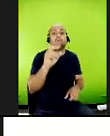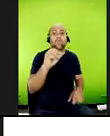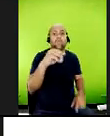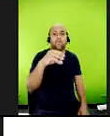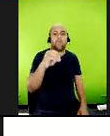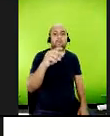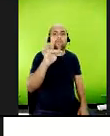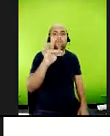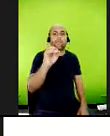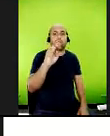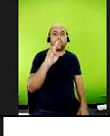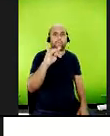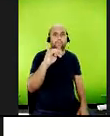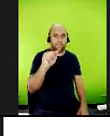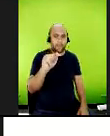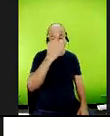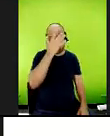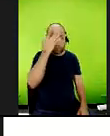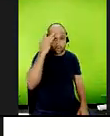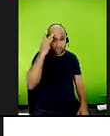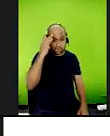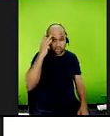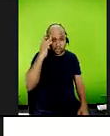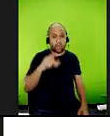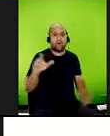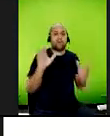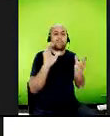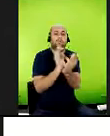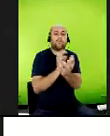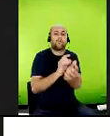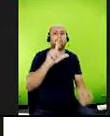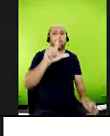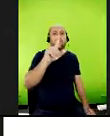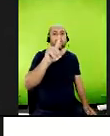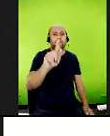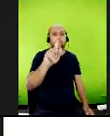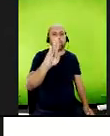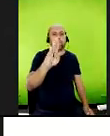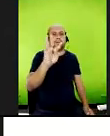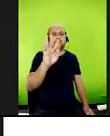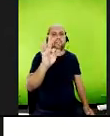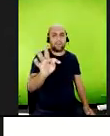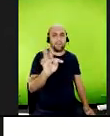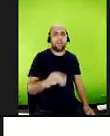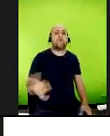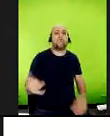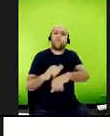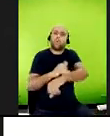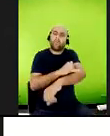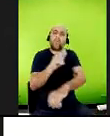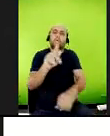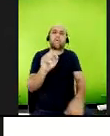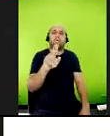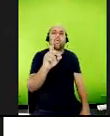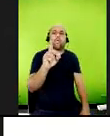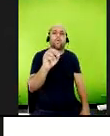tem algum tipo de preconceito com universo LGBT que ia mais nem os homossexuais gordofobia preconceito contra pessoas